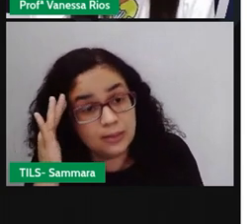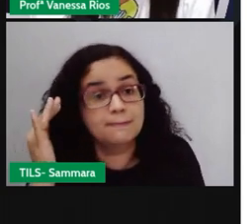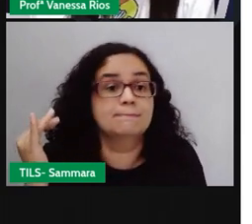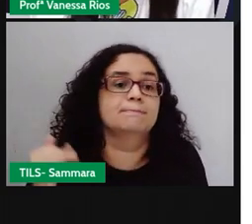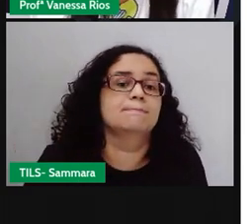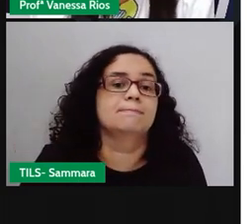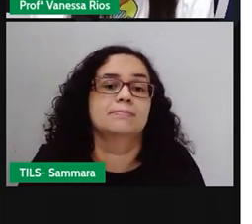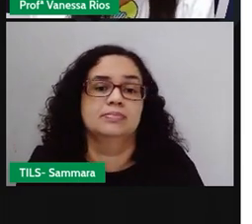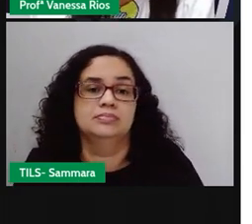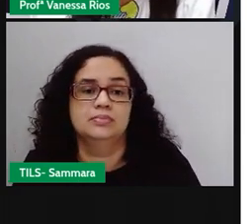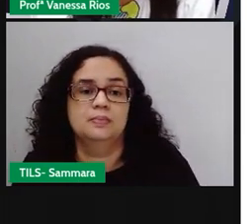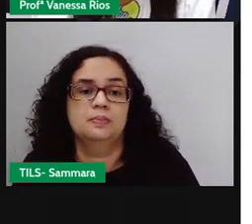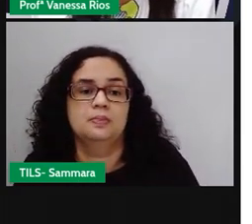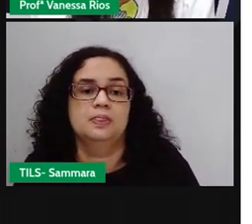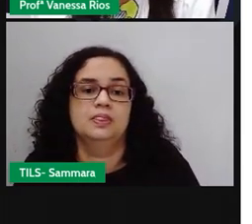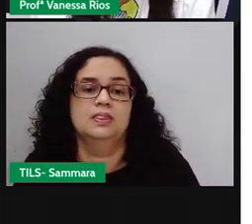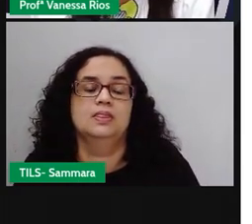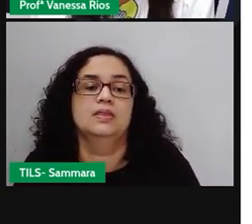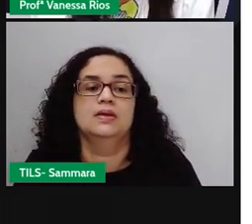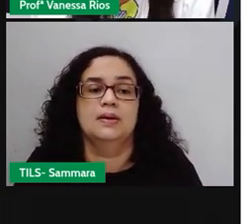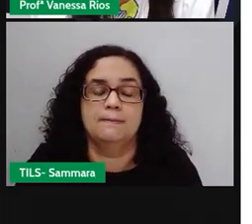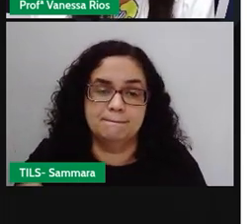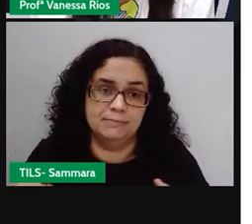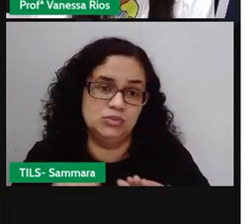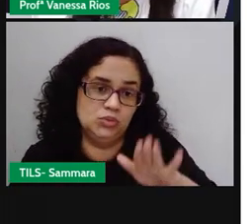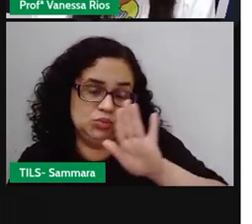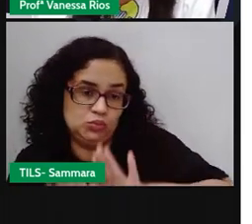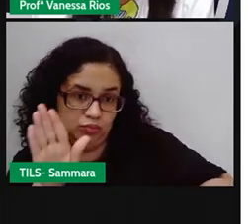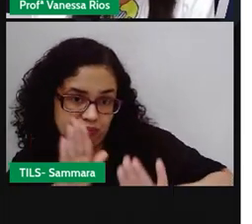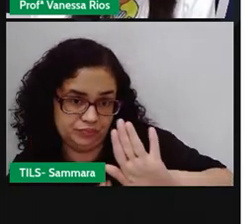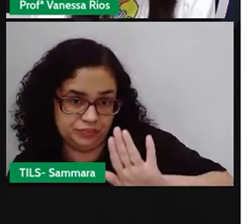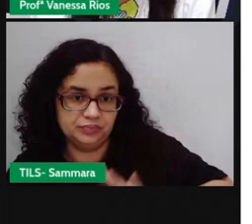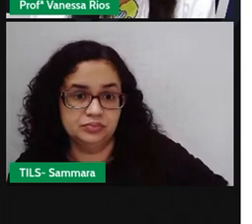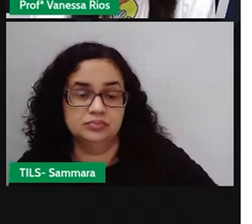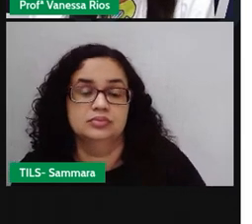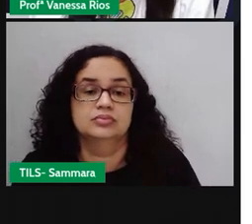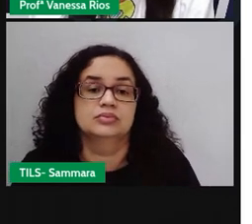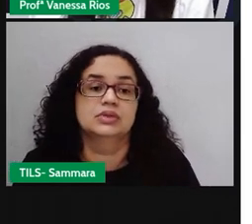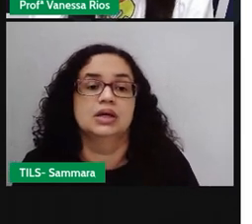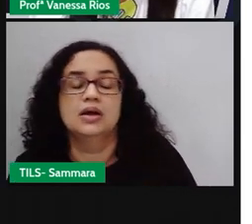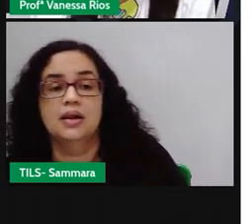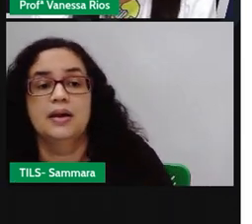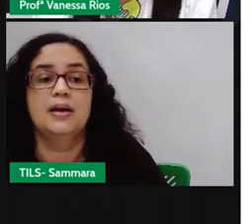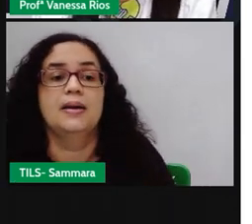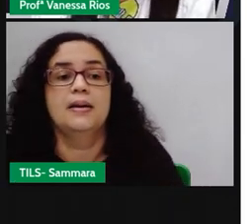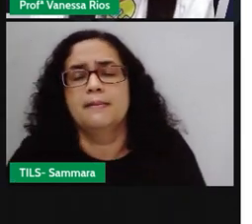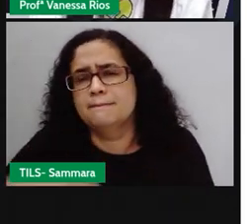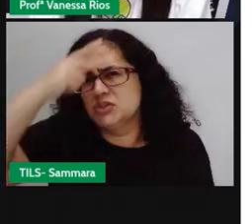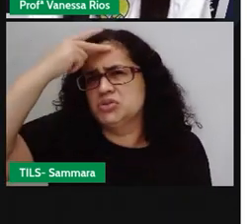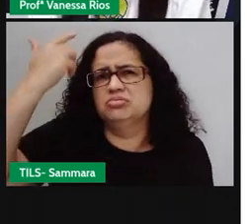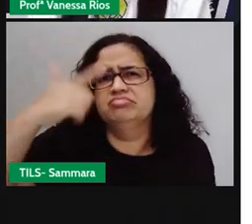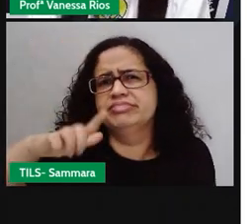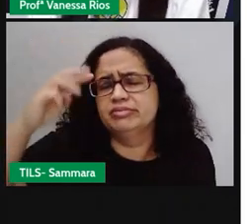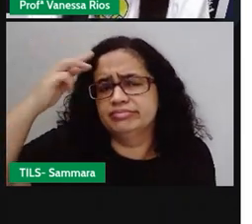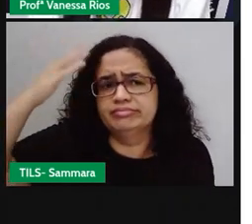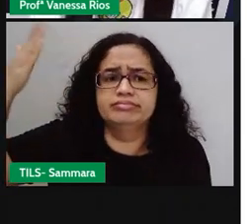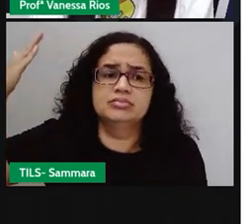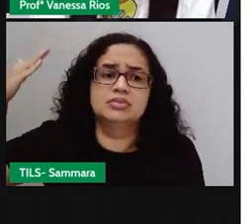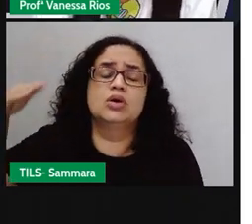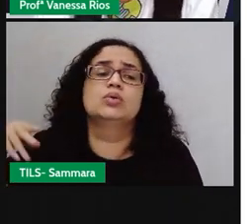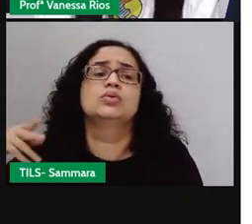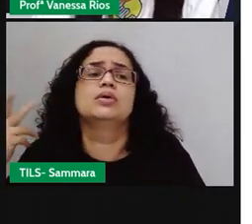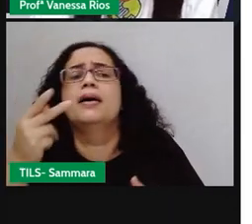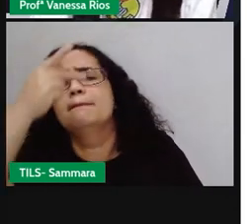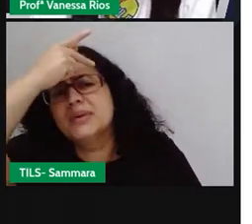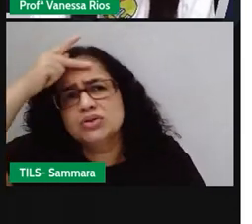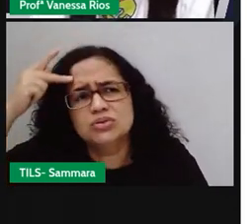precisam ser conservados, que eles precisam ser preservados. Imagine aí as pessoas sem memória, né? O que acontece quando uma